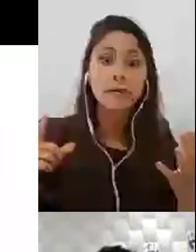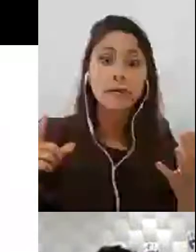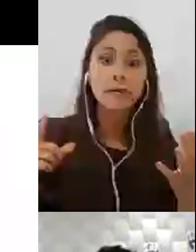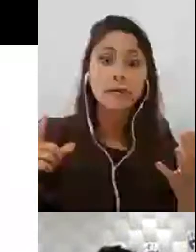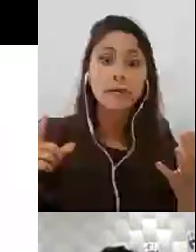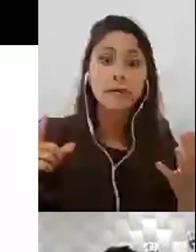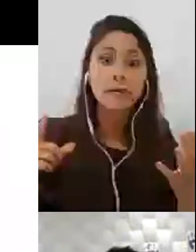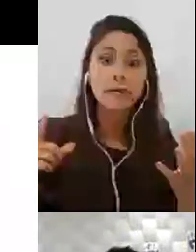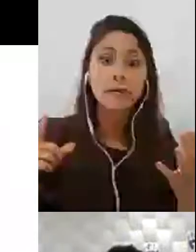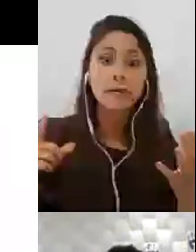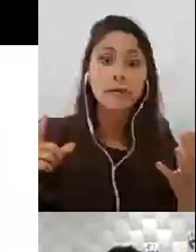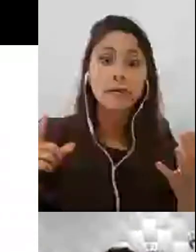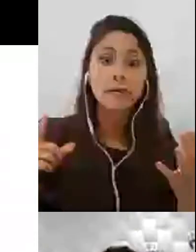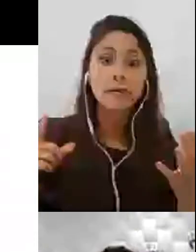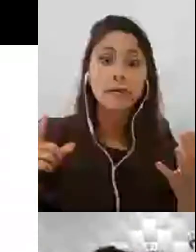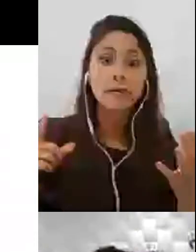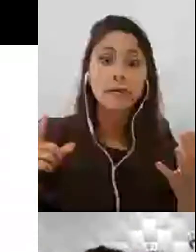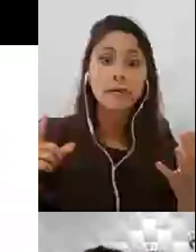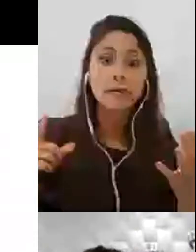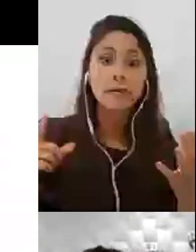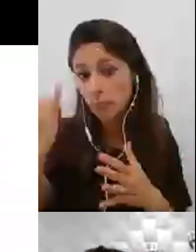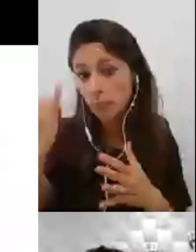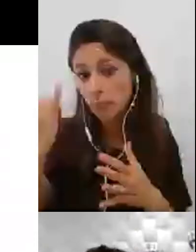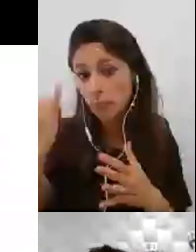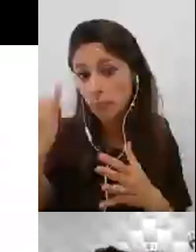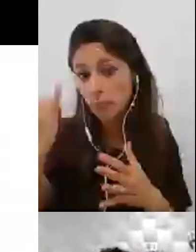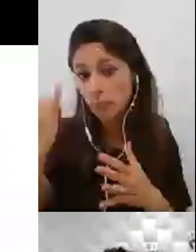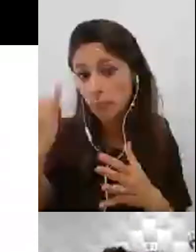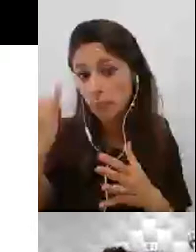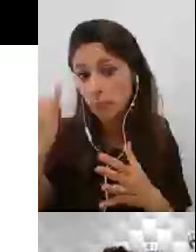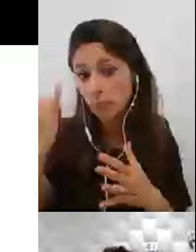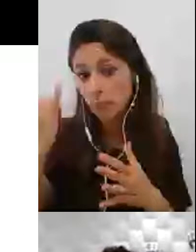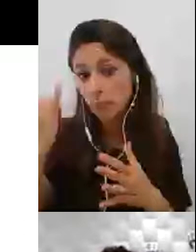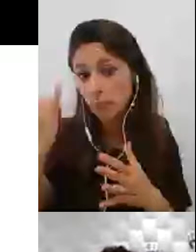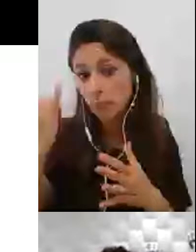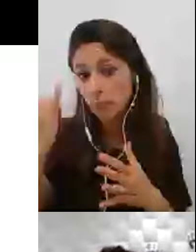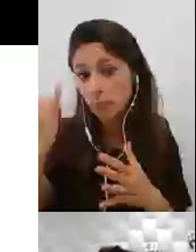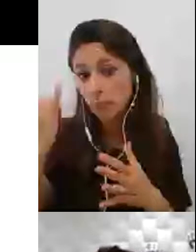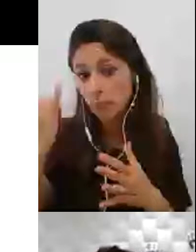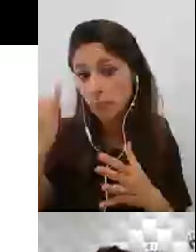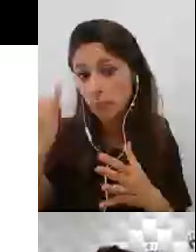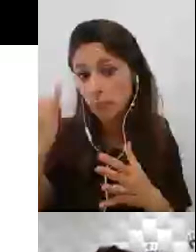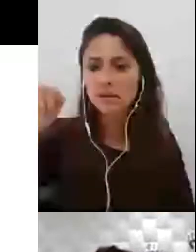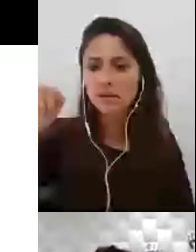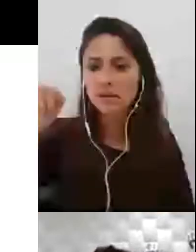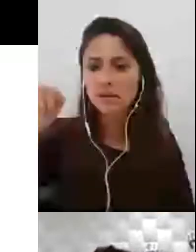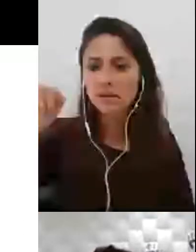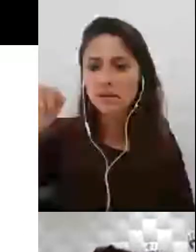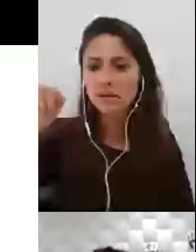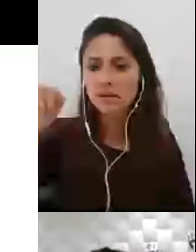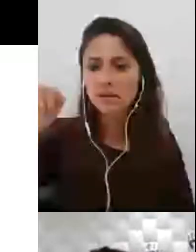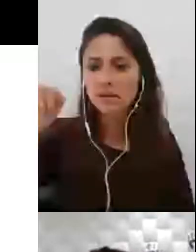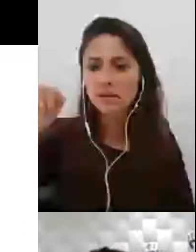bem metodológica todo esse conceito. Lógico, Big Data, que vem com esse conceito de armazenamento de dados,